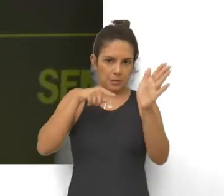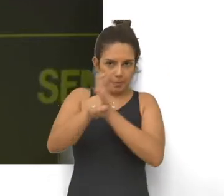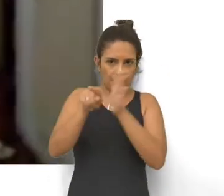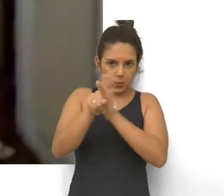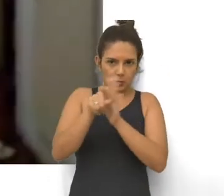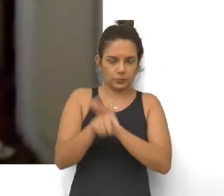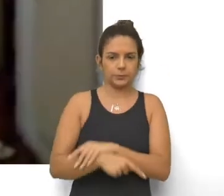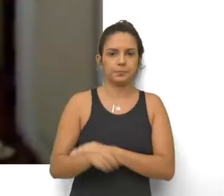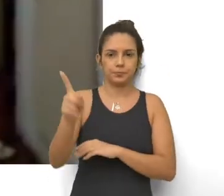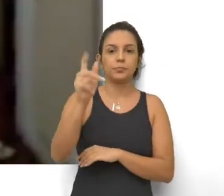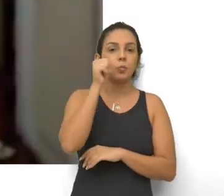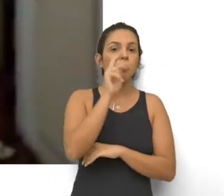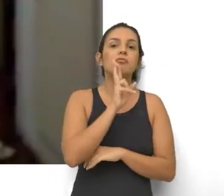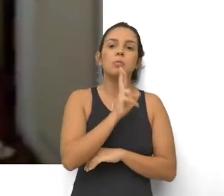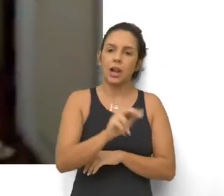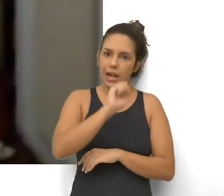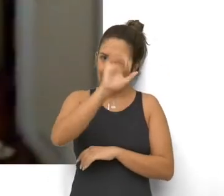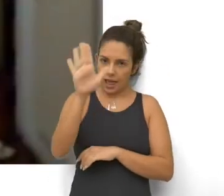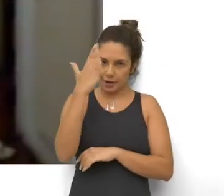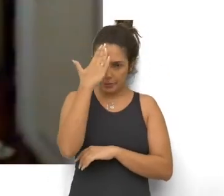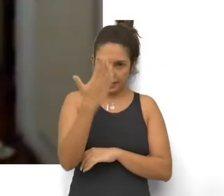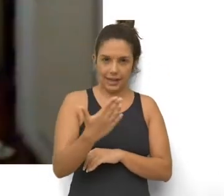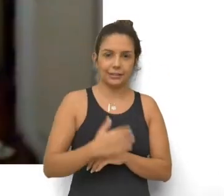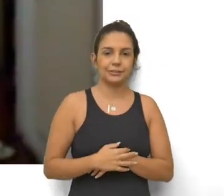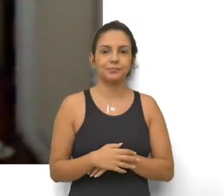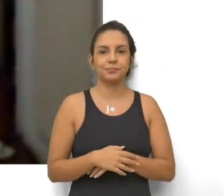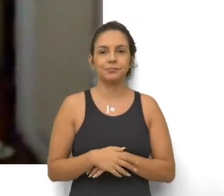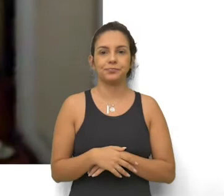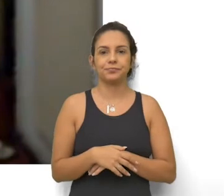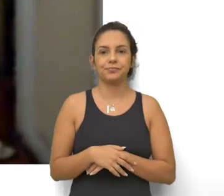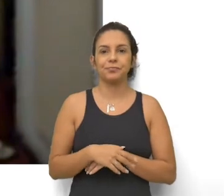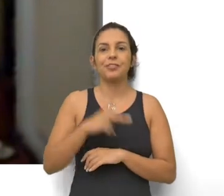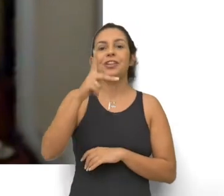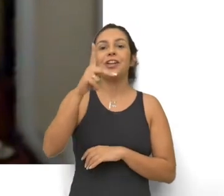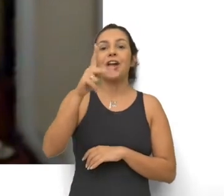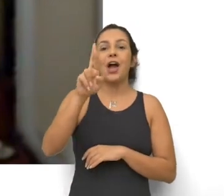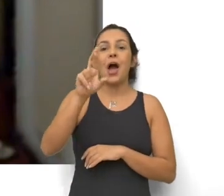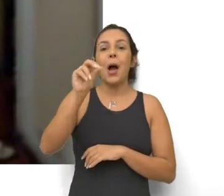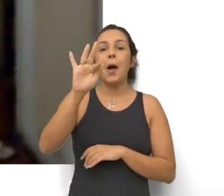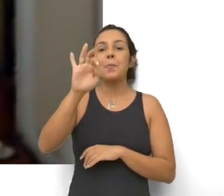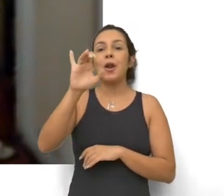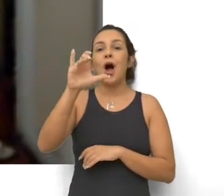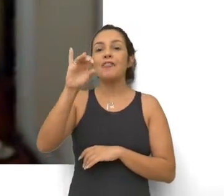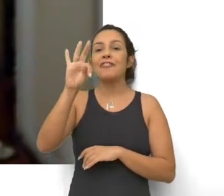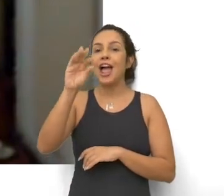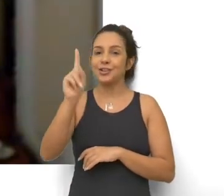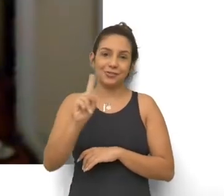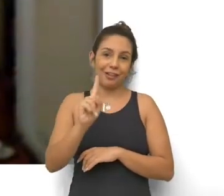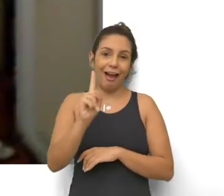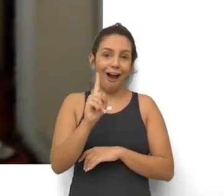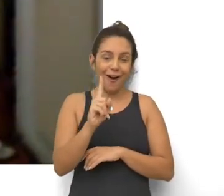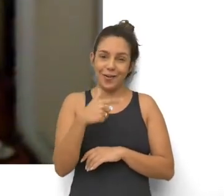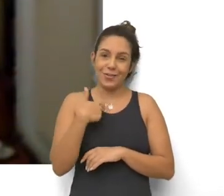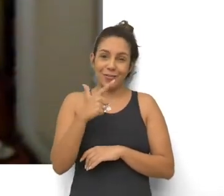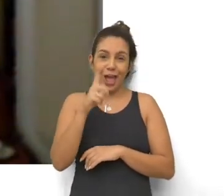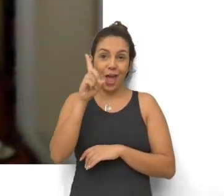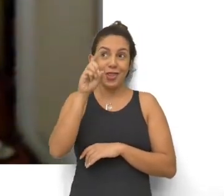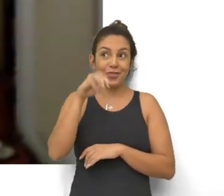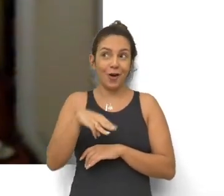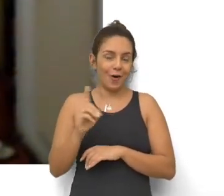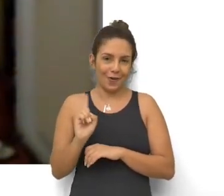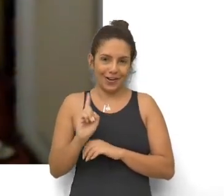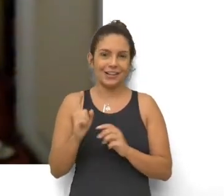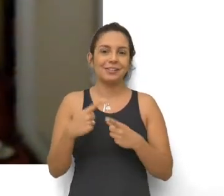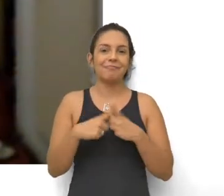perguntas. Tá, obrigada. Bom, profético não foi, certamente, não tenho esses dons, e esse livro